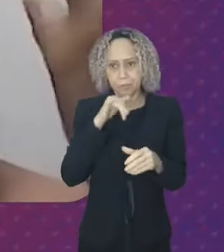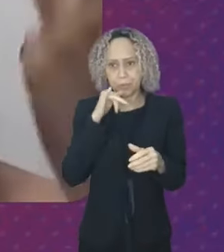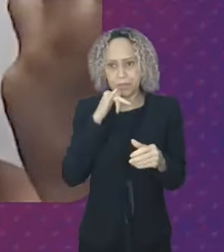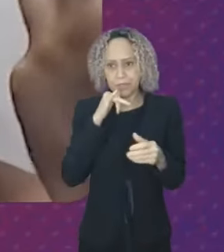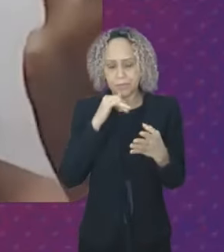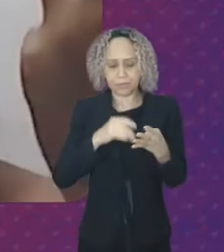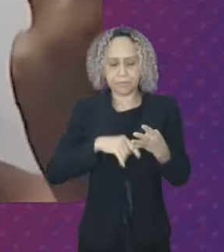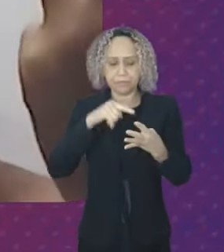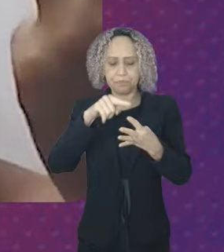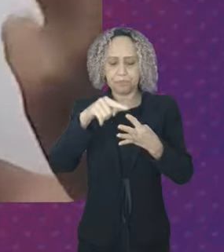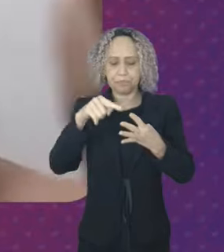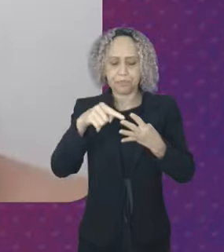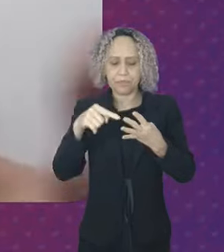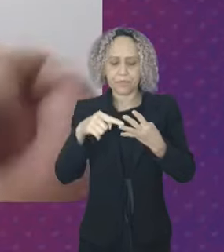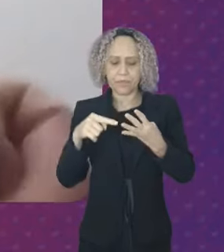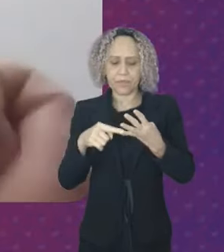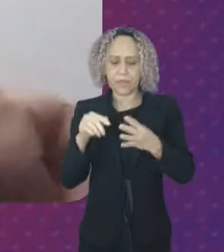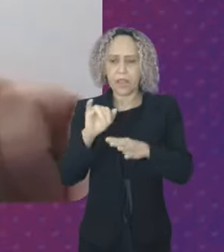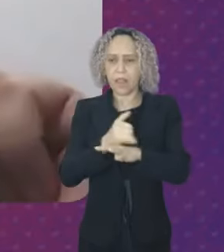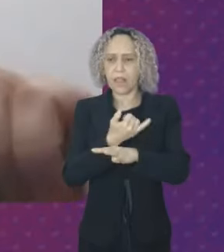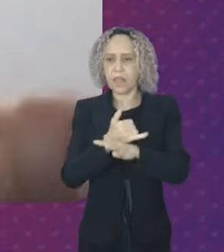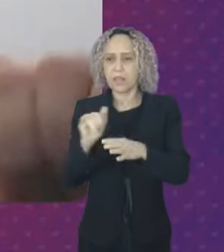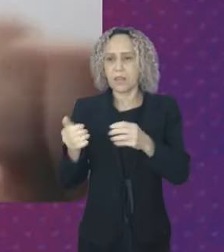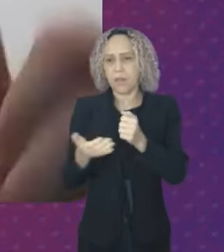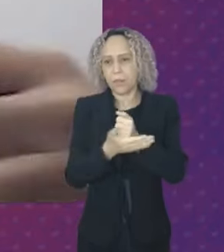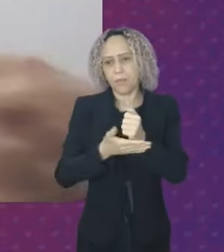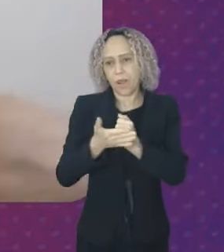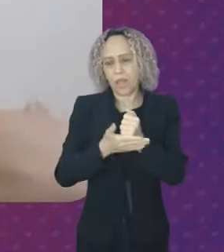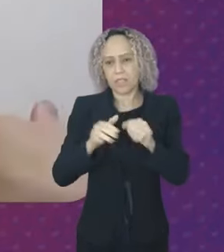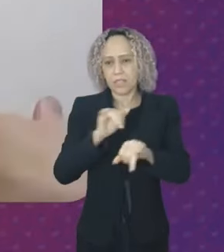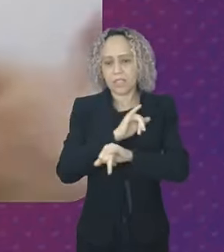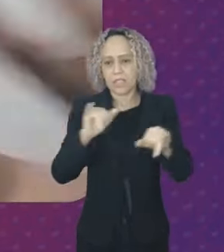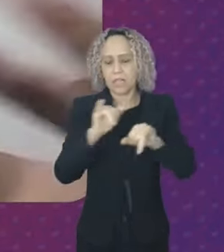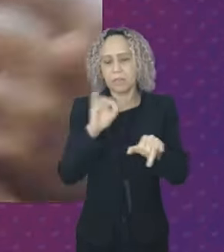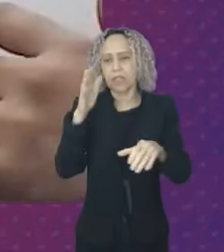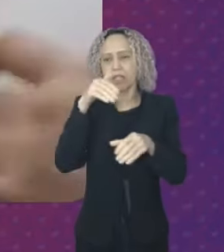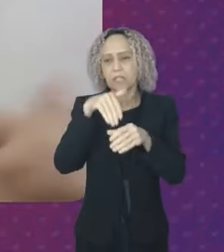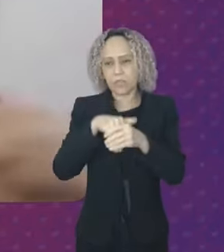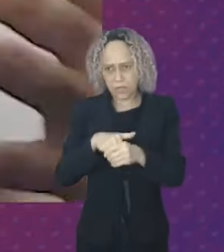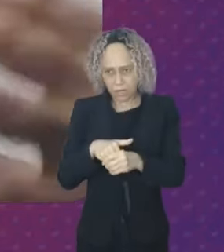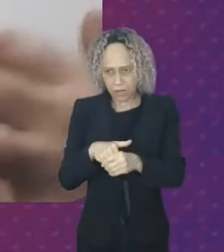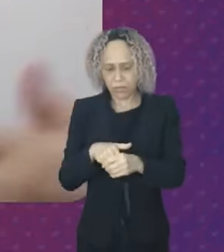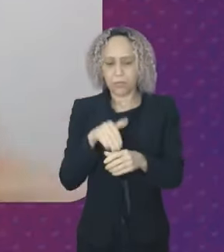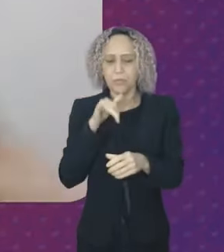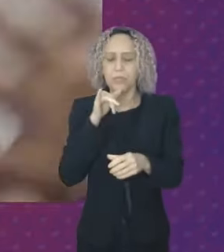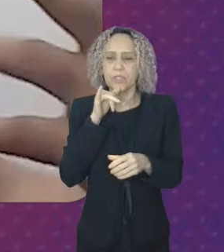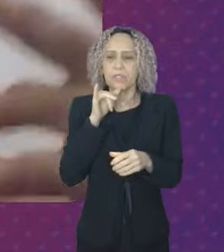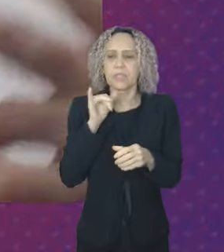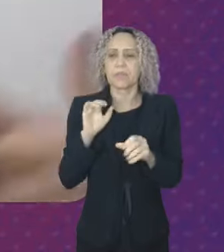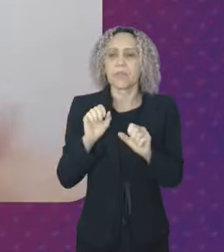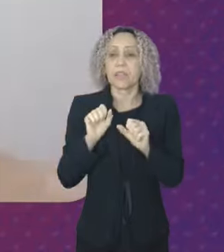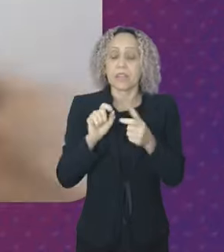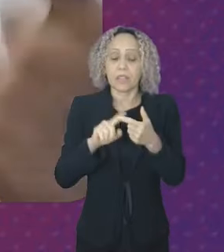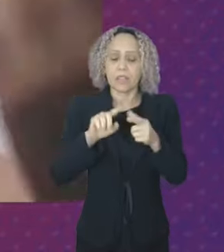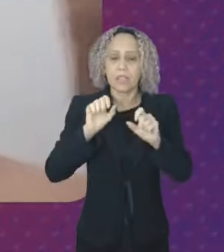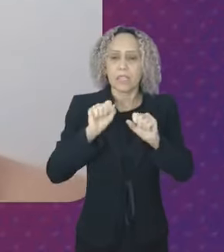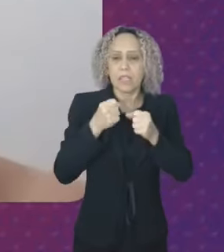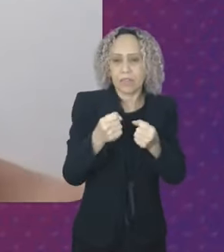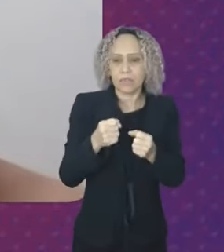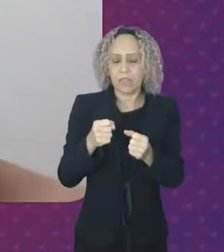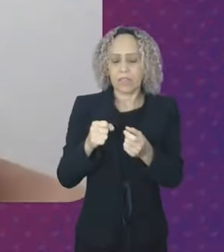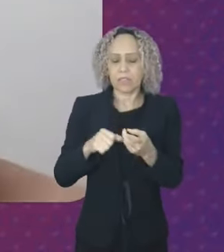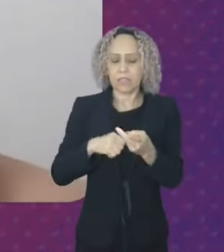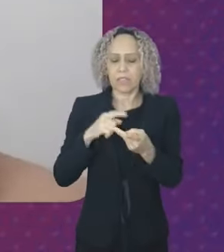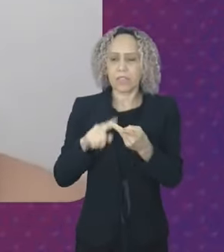4 estratégias básicas de campanha eleitoral, que é o discurso de defesa, o de ataque, flanqueamento